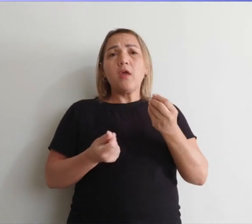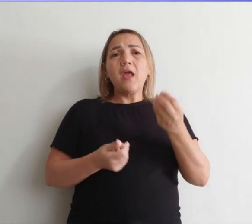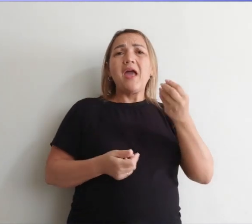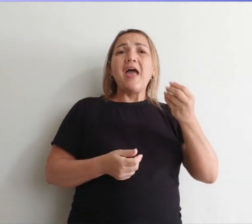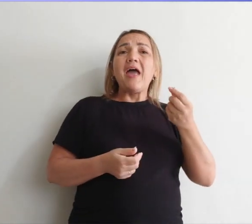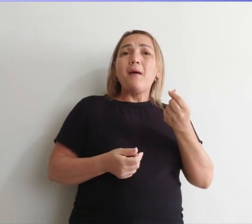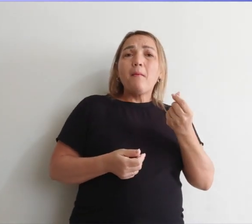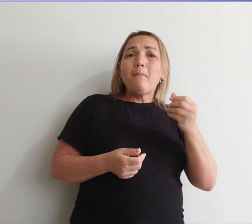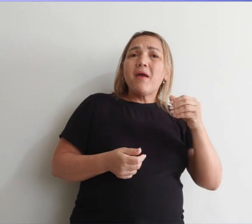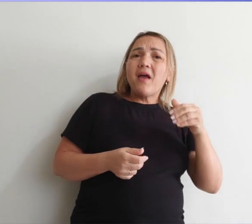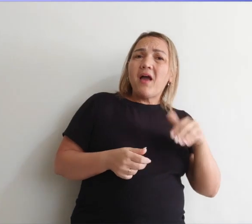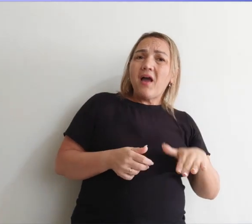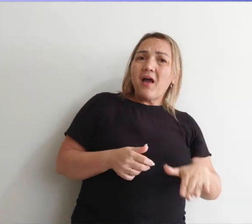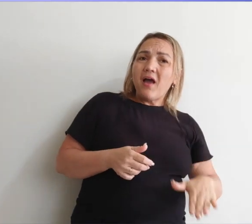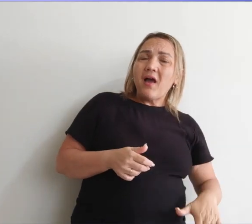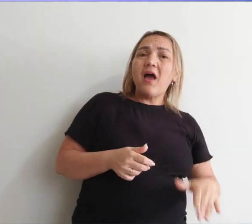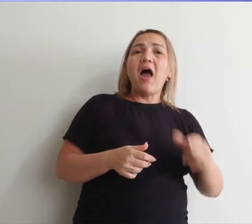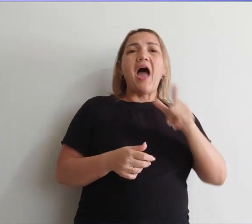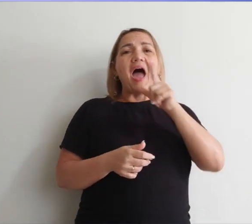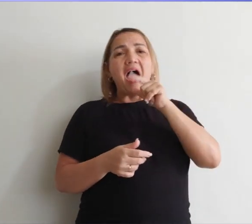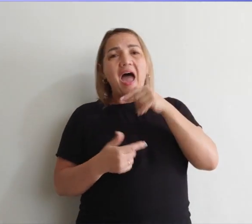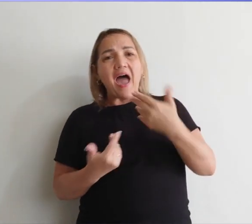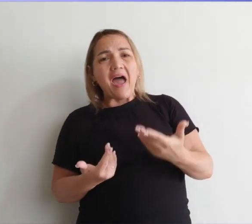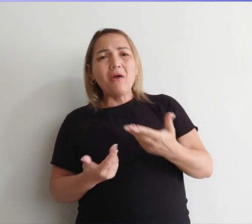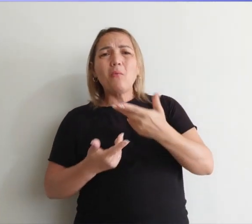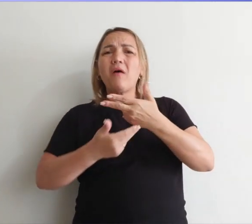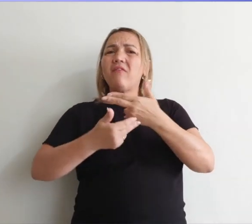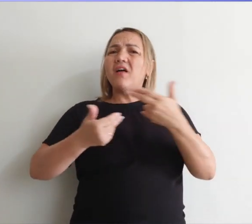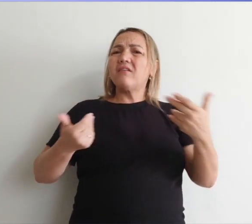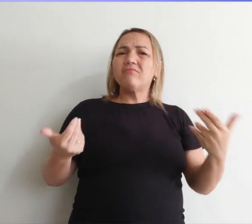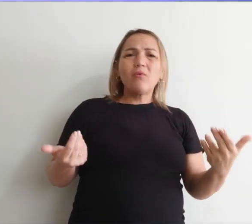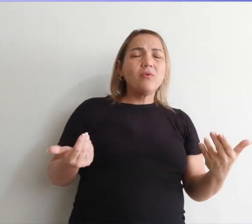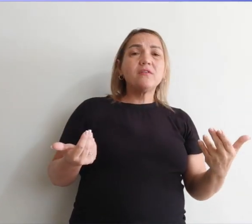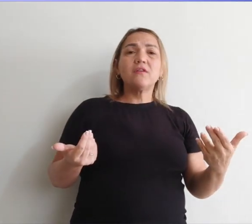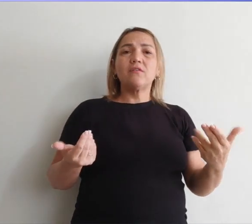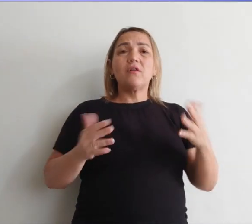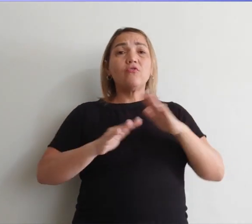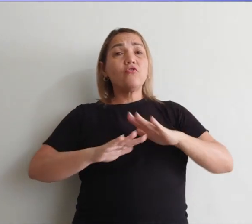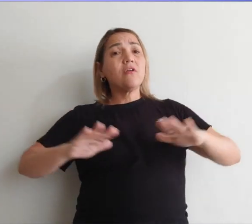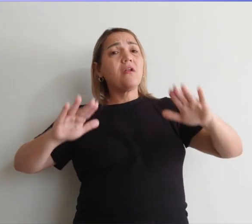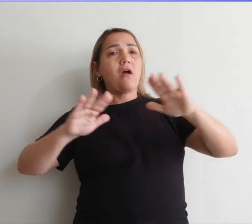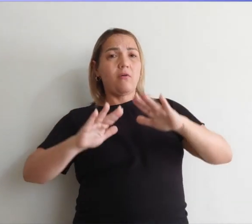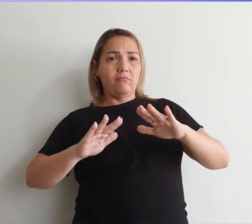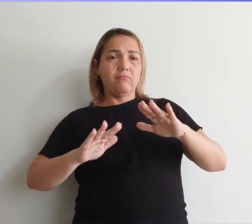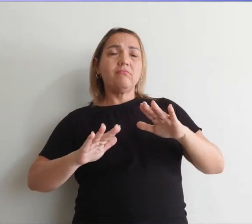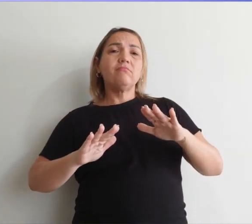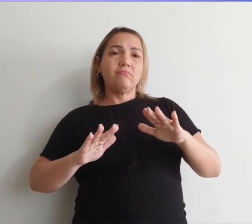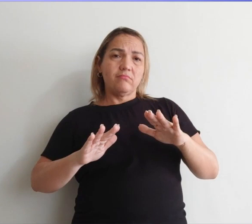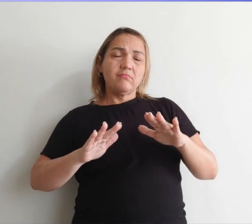com tintura, com recursos de uma forma geral. Então, os transgênicos ele tem esse lado,